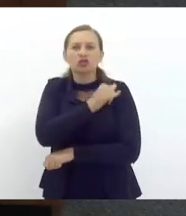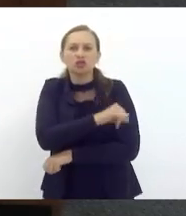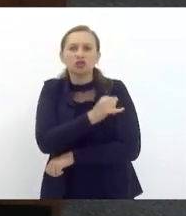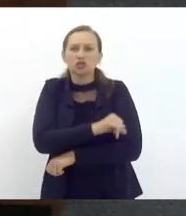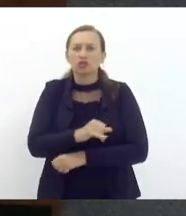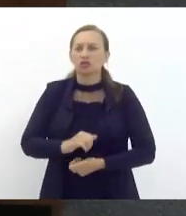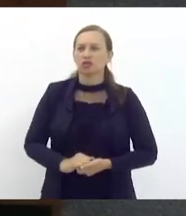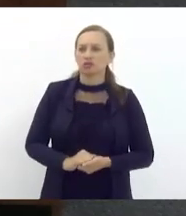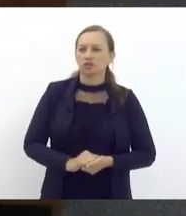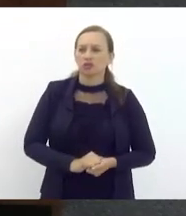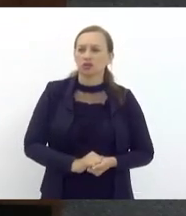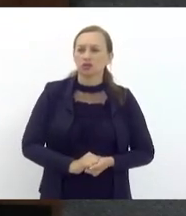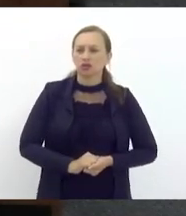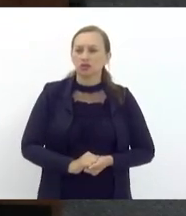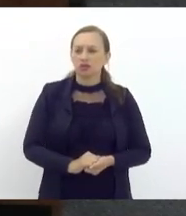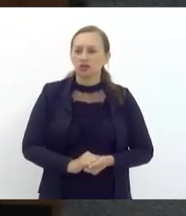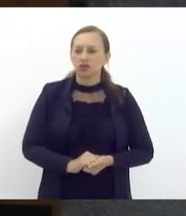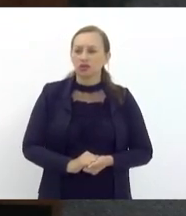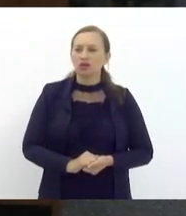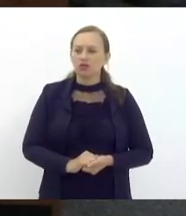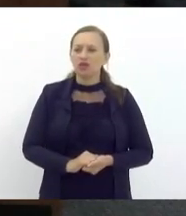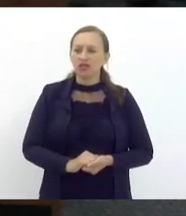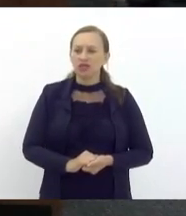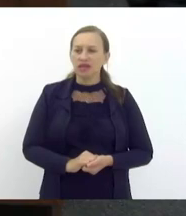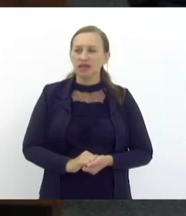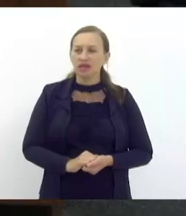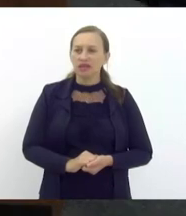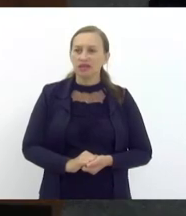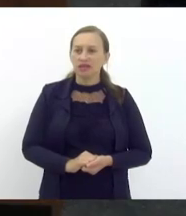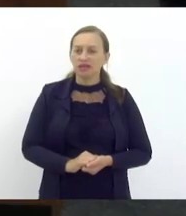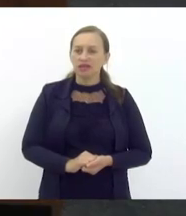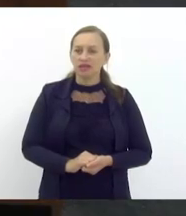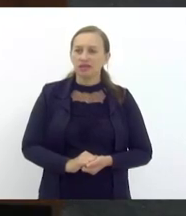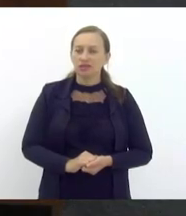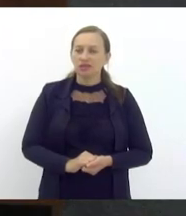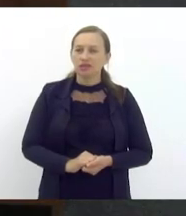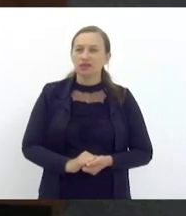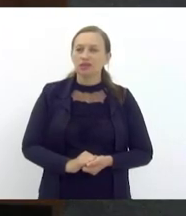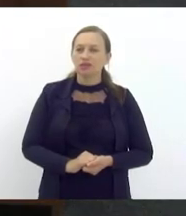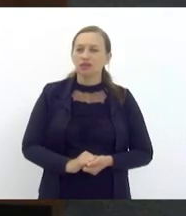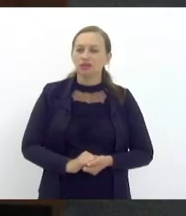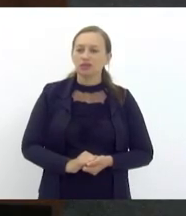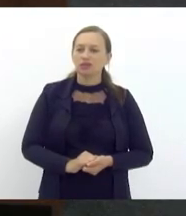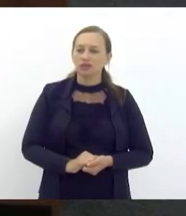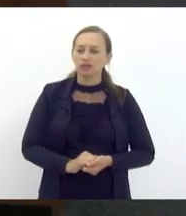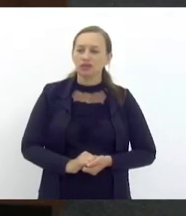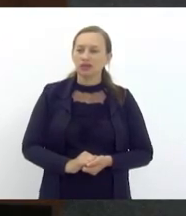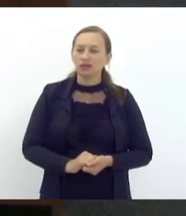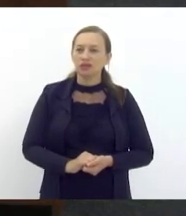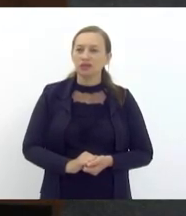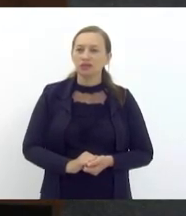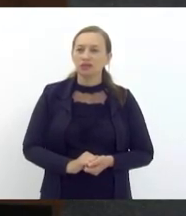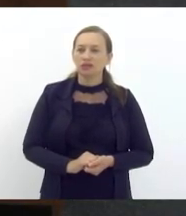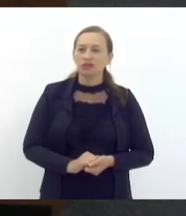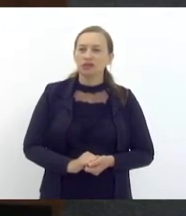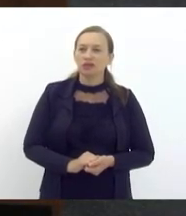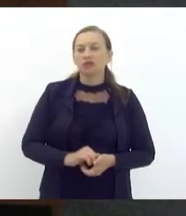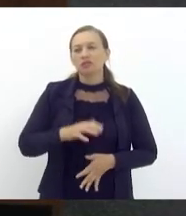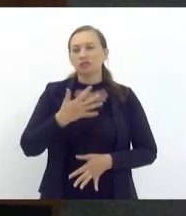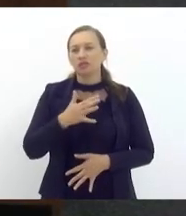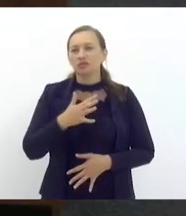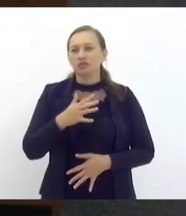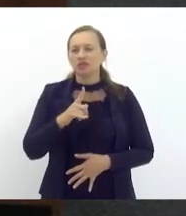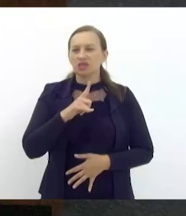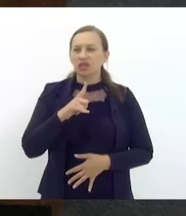a quarta a quarta maior população indígena segundo os últimos dados a gente tem pelo menos